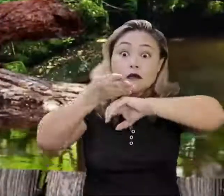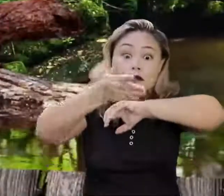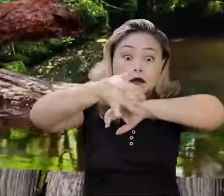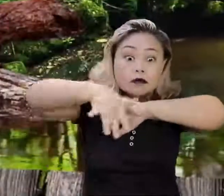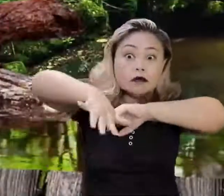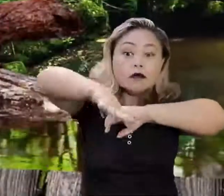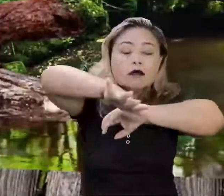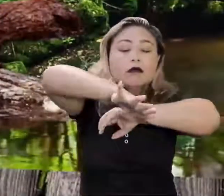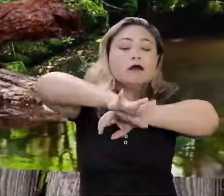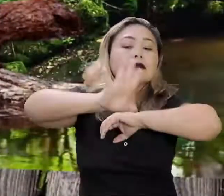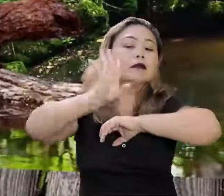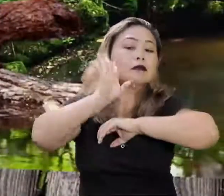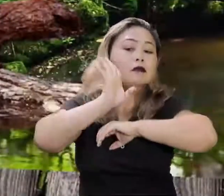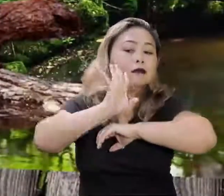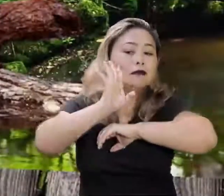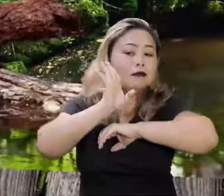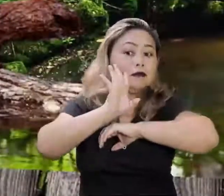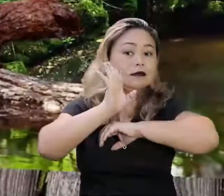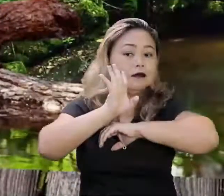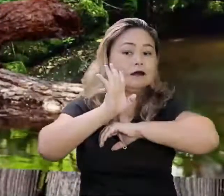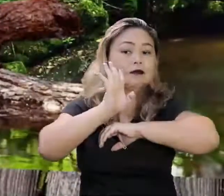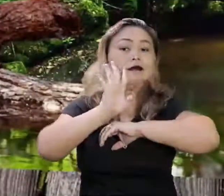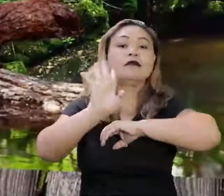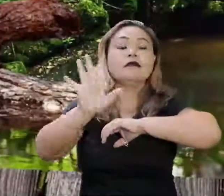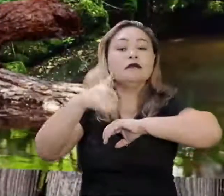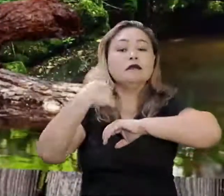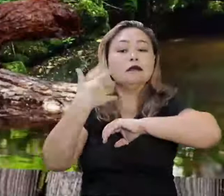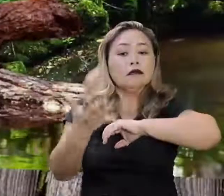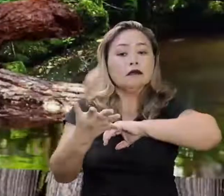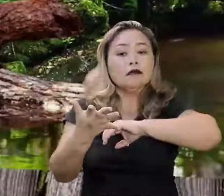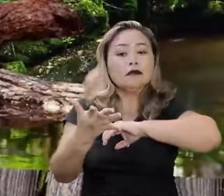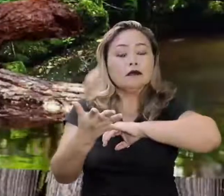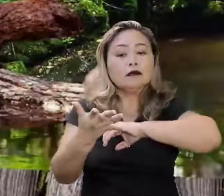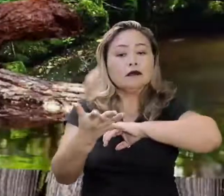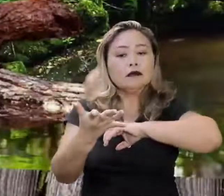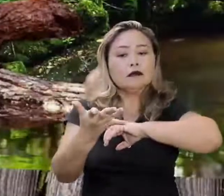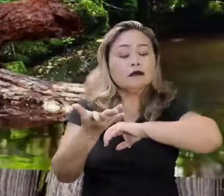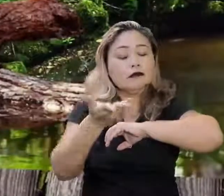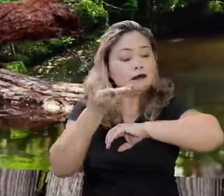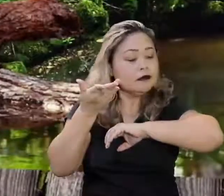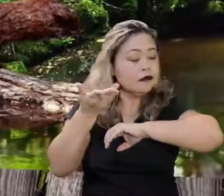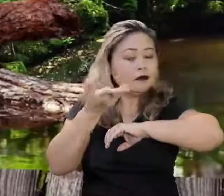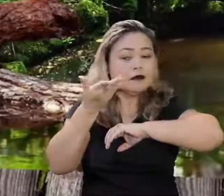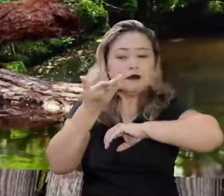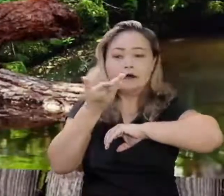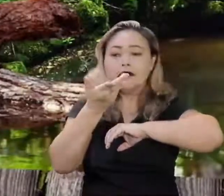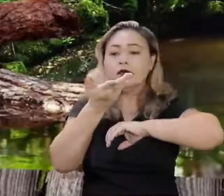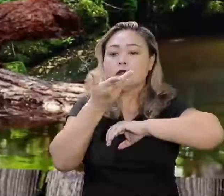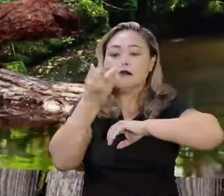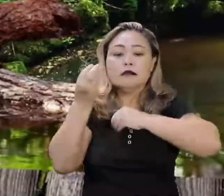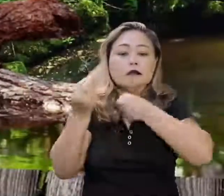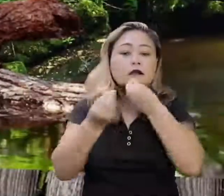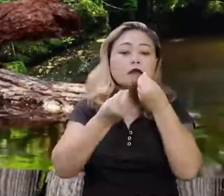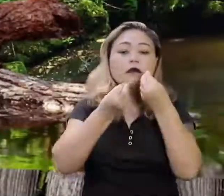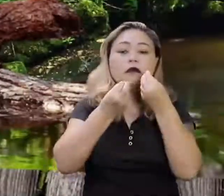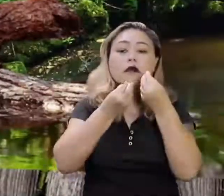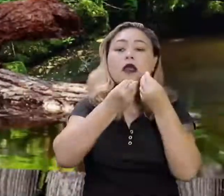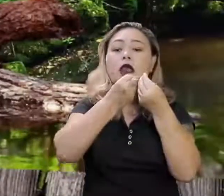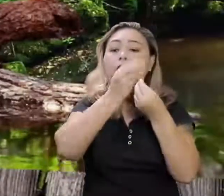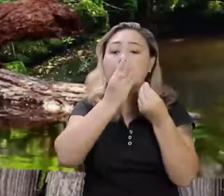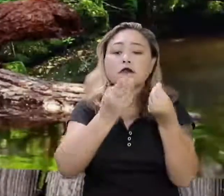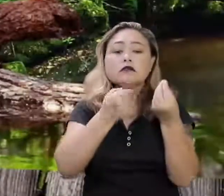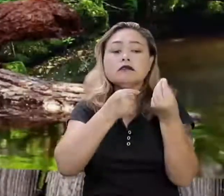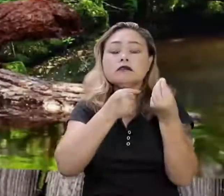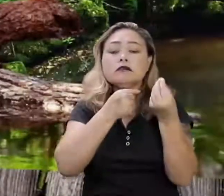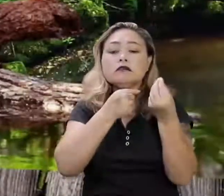tá? Que, vamos dizer que seja, assim, a razão, né? De